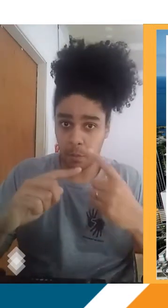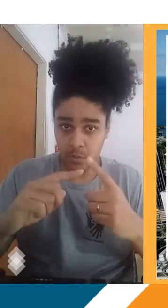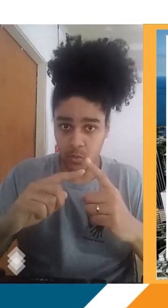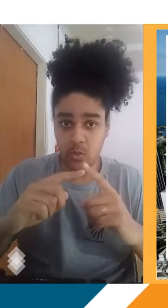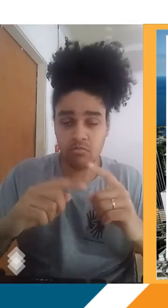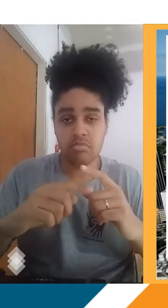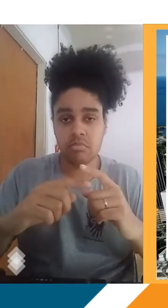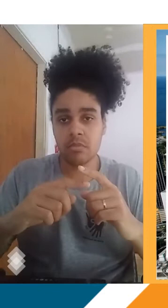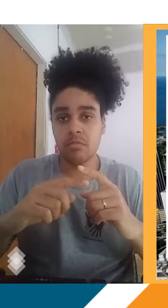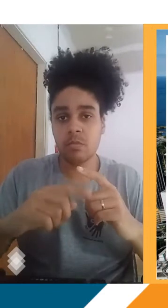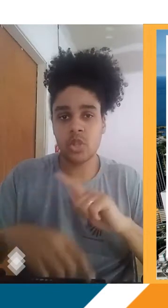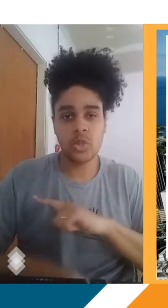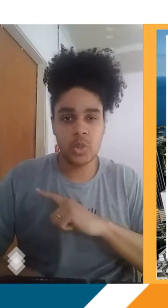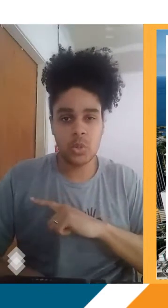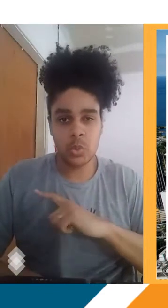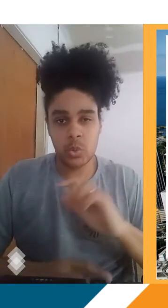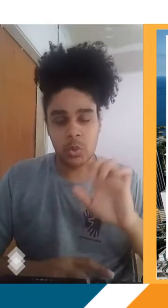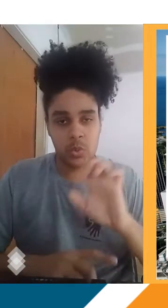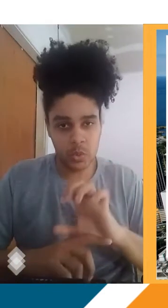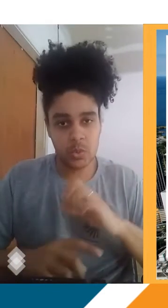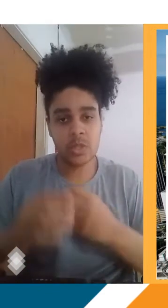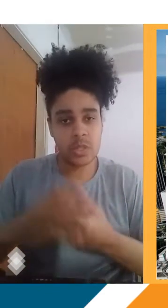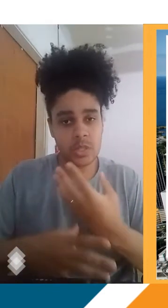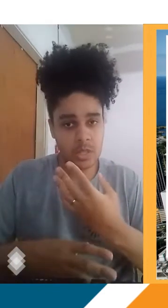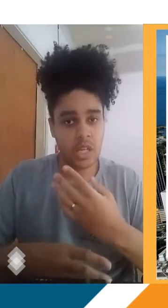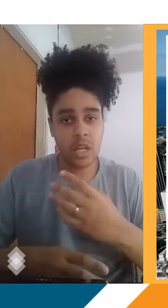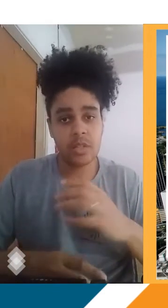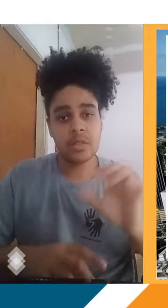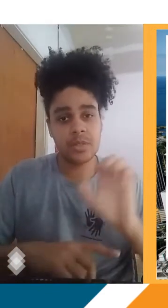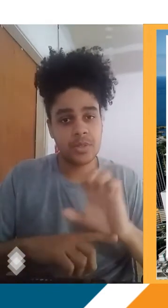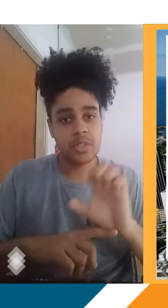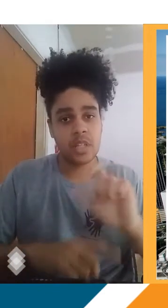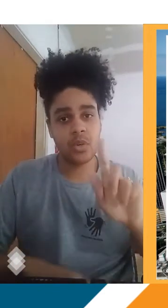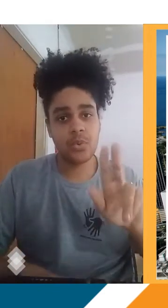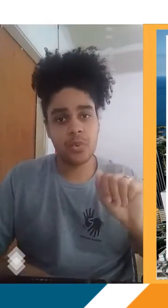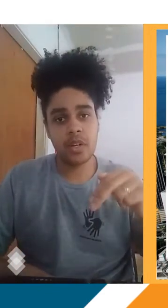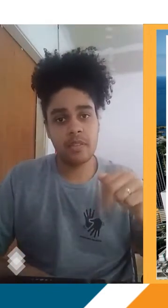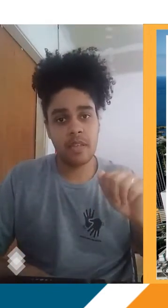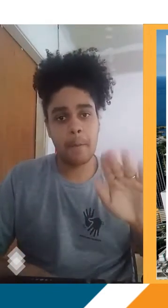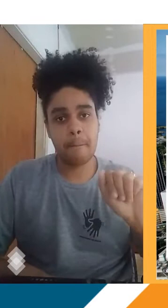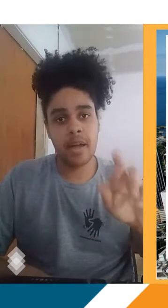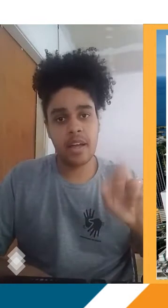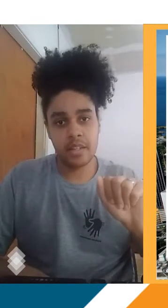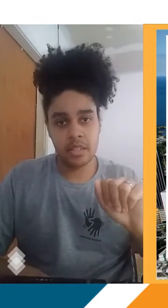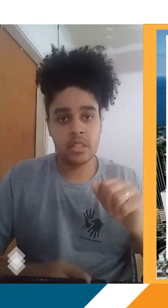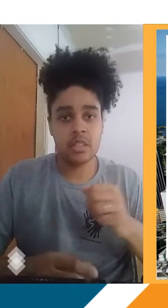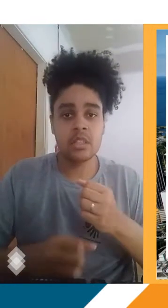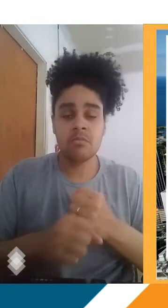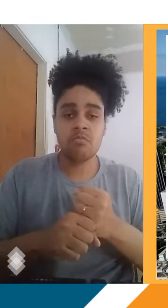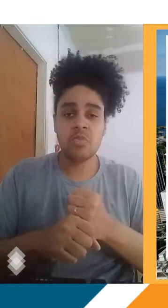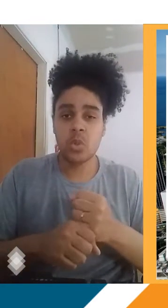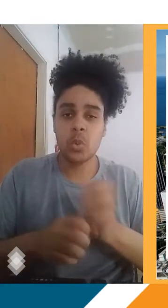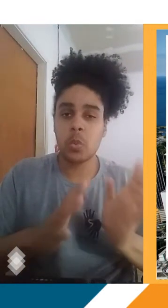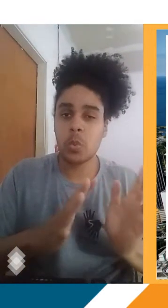transferência, gestores estaduais, políticos, fundaram o Estado da Guanabara, que durou 15 anos, de 1960